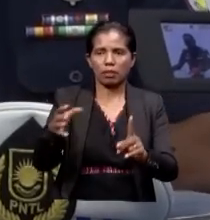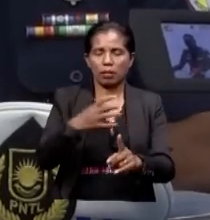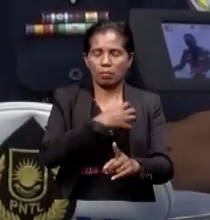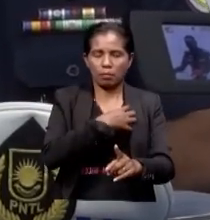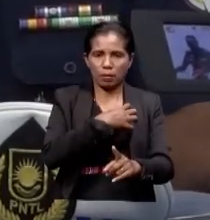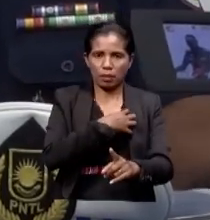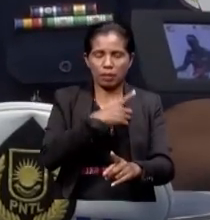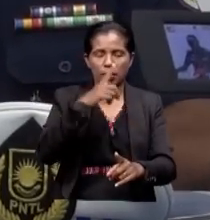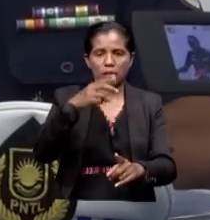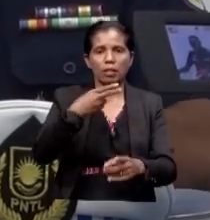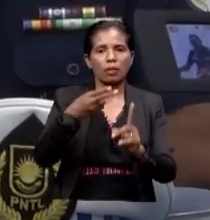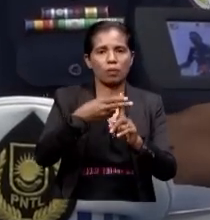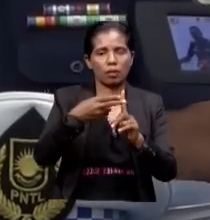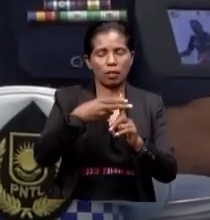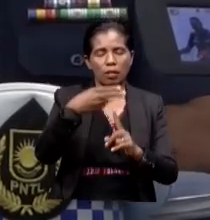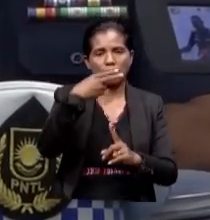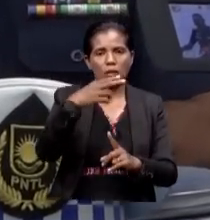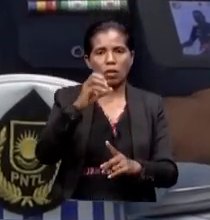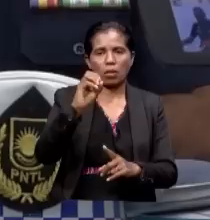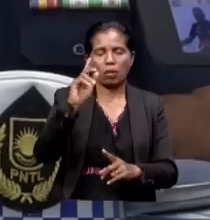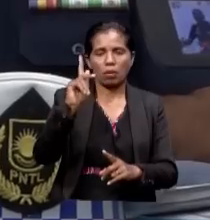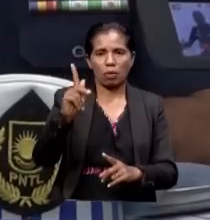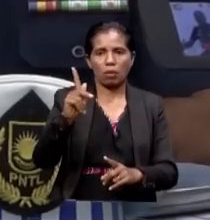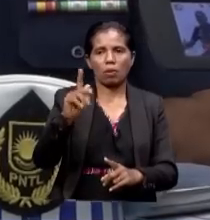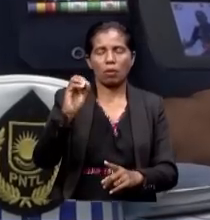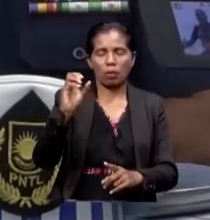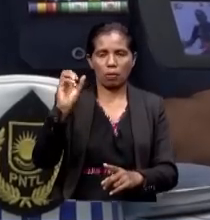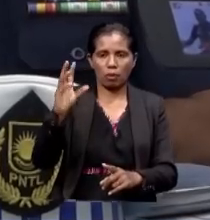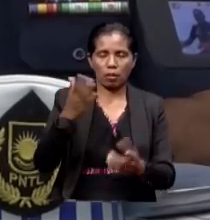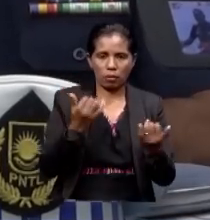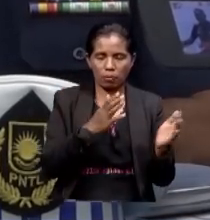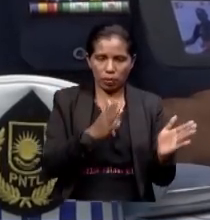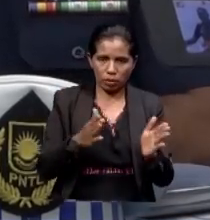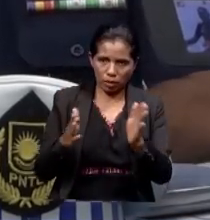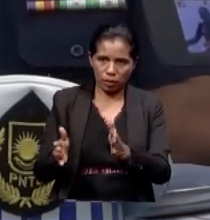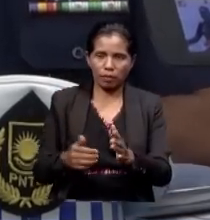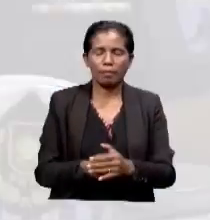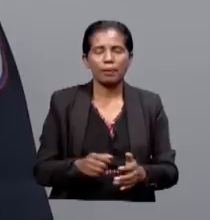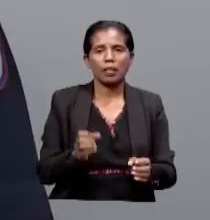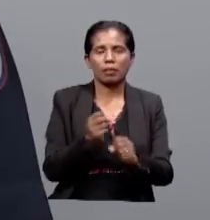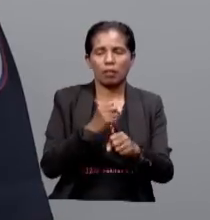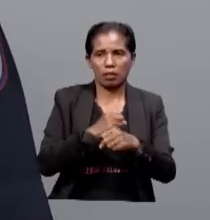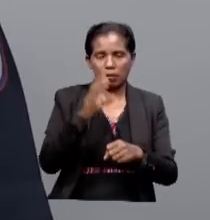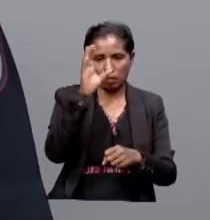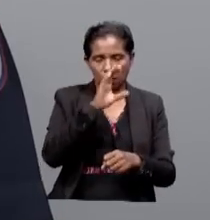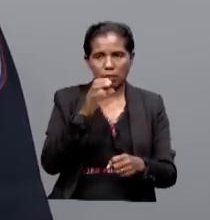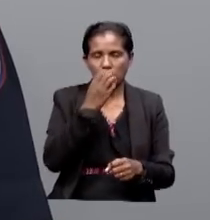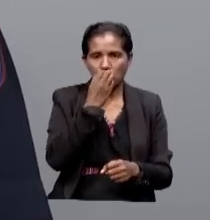e hotel Hong Kong. Quando são lá no caso de agora, se é processo de Loron, e a investigação criminal.